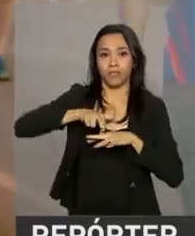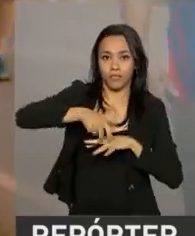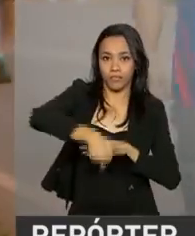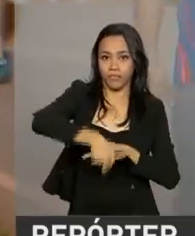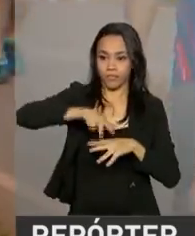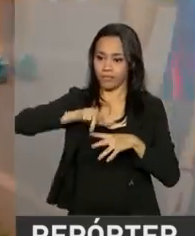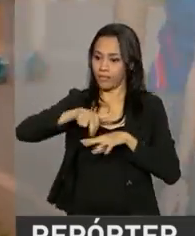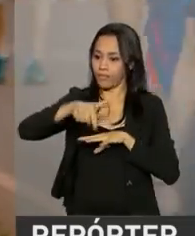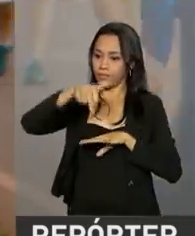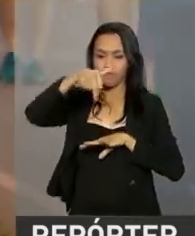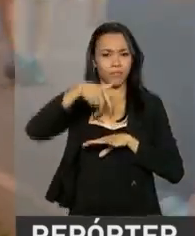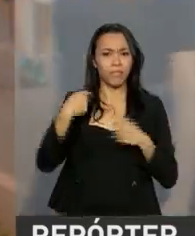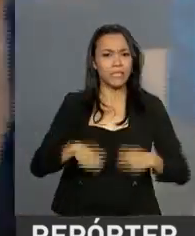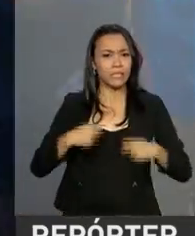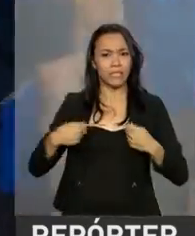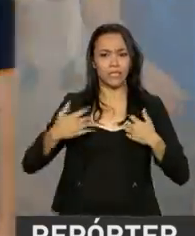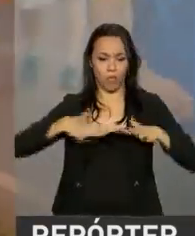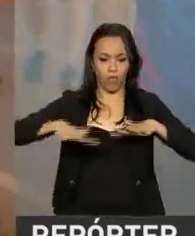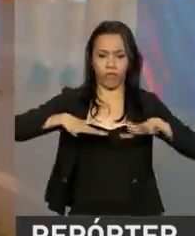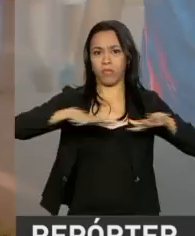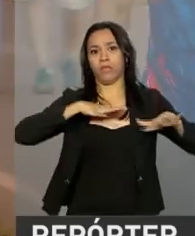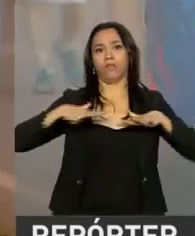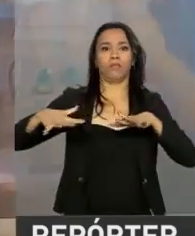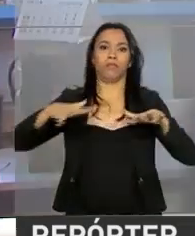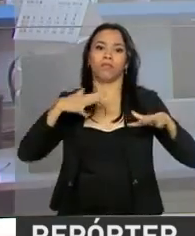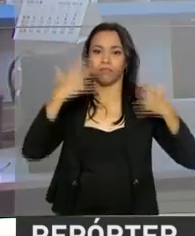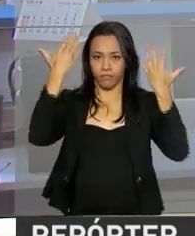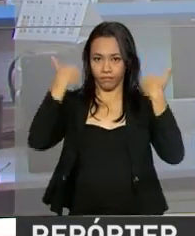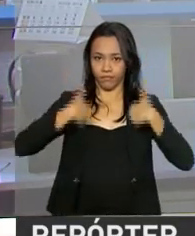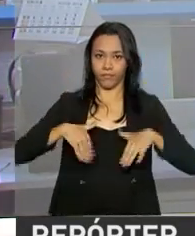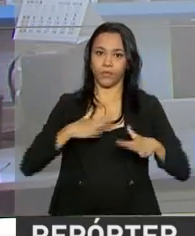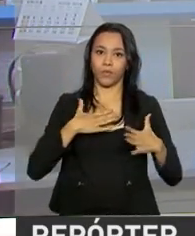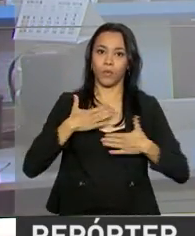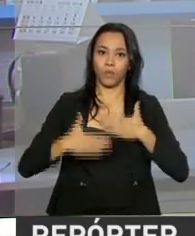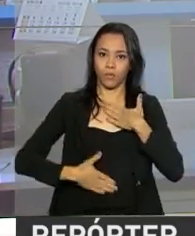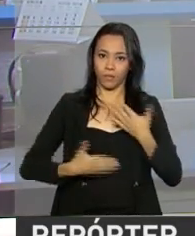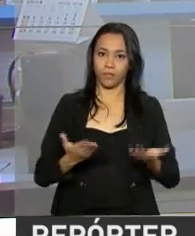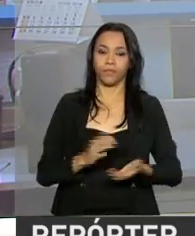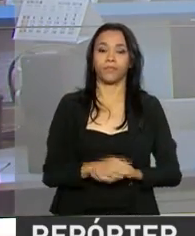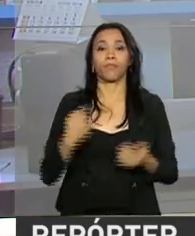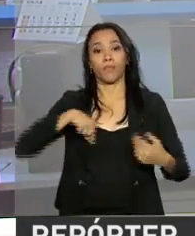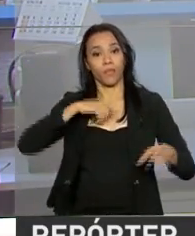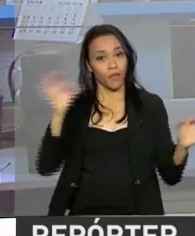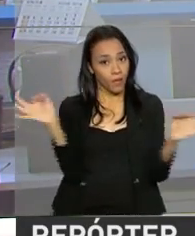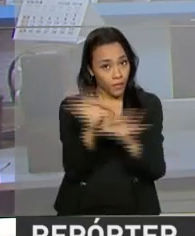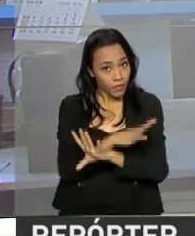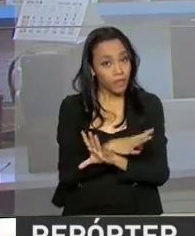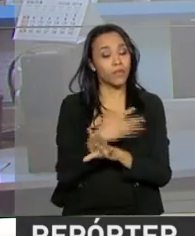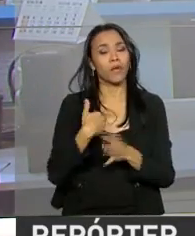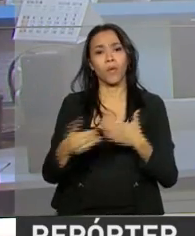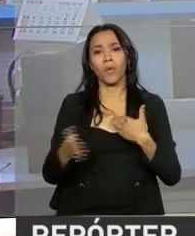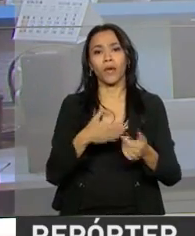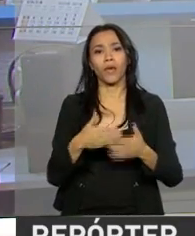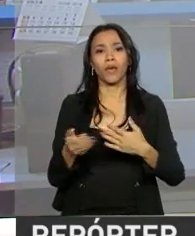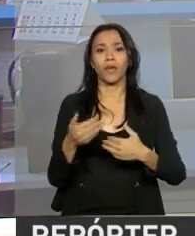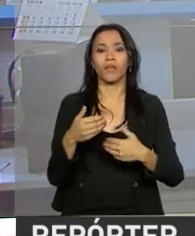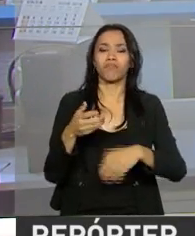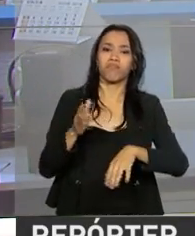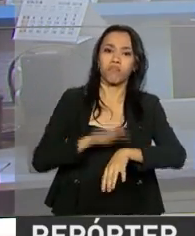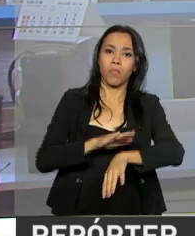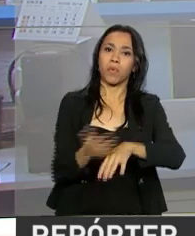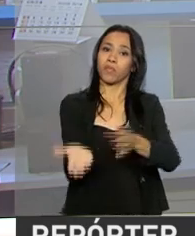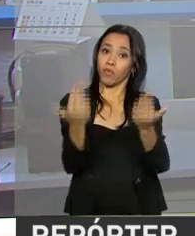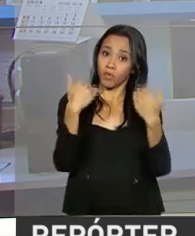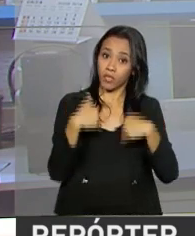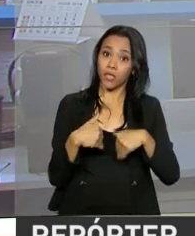as têm que se mexer viu não pode ficar no marasmo e nós ficamos por aqui voltamos a qualquer momento ou às cinco